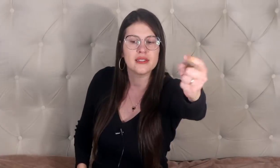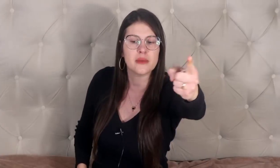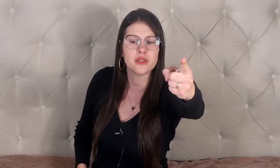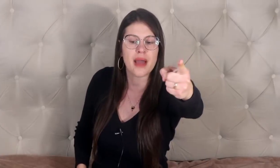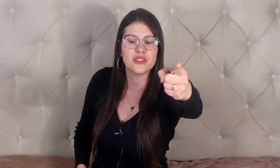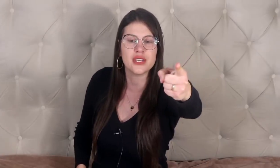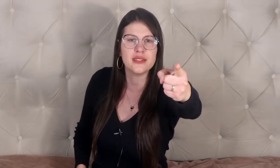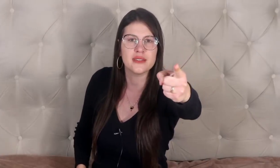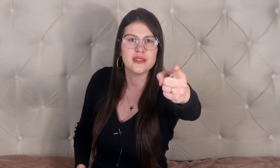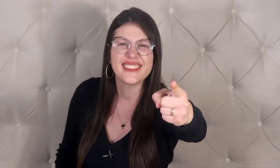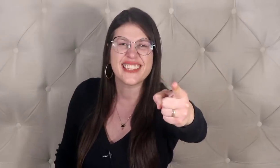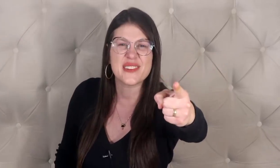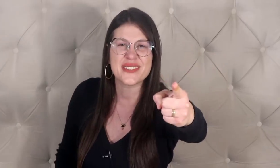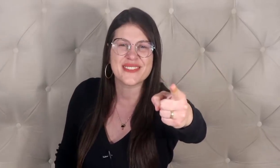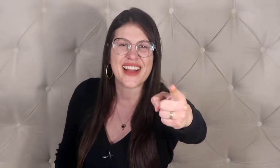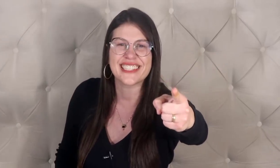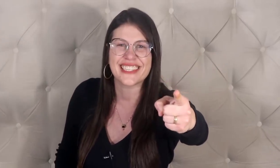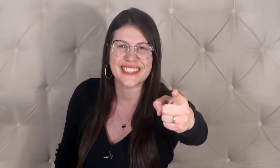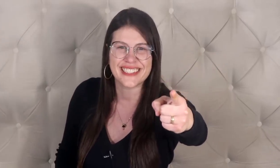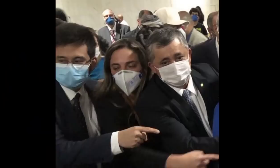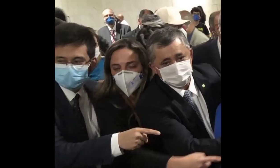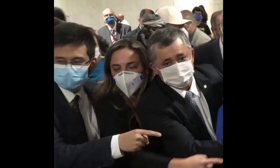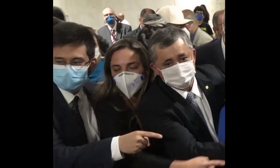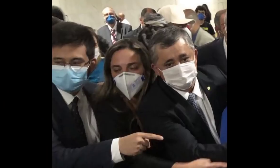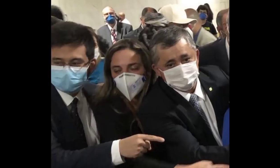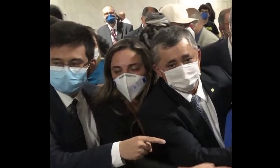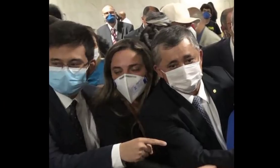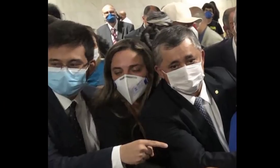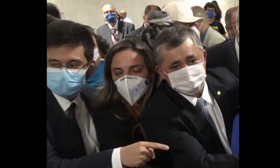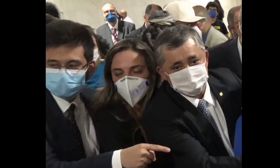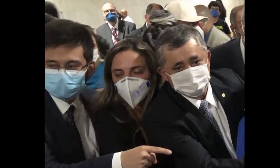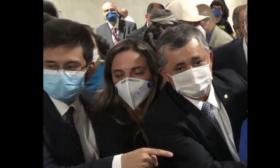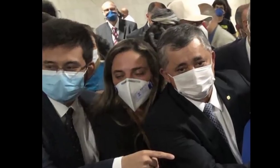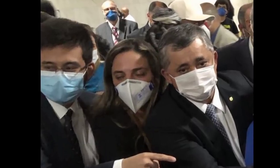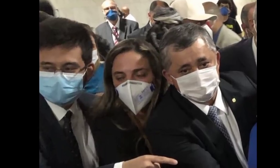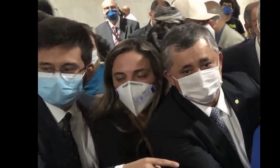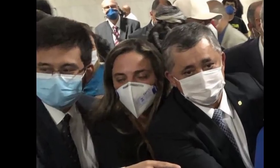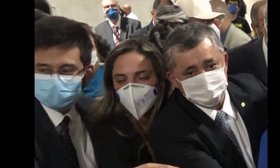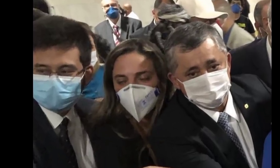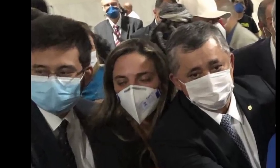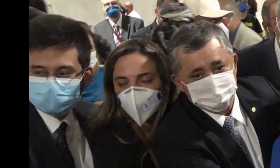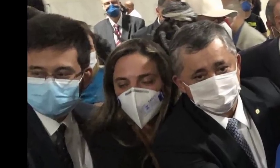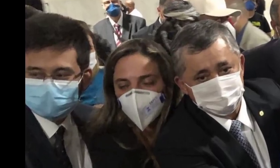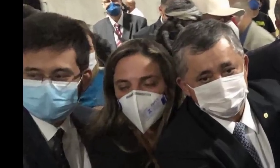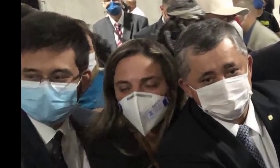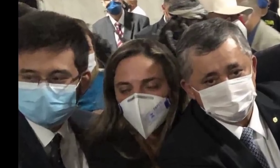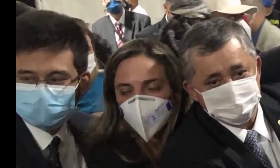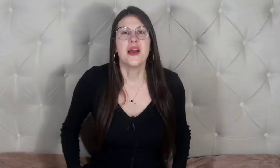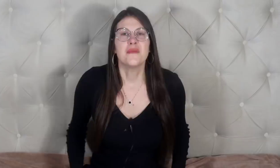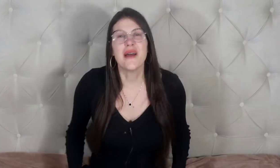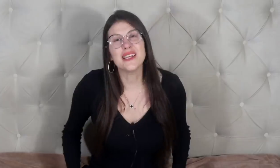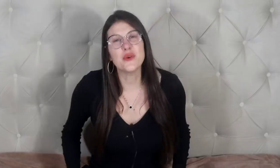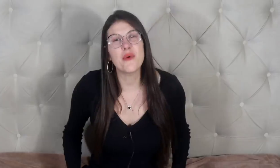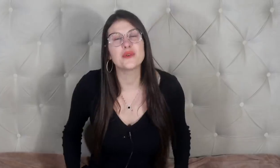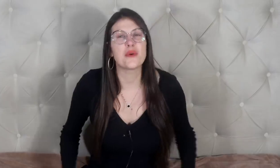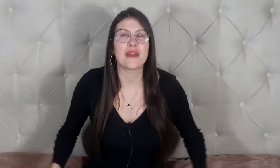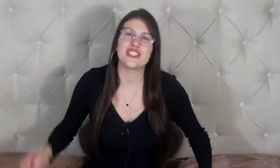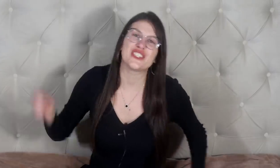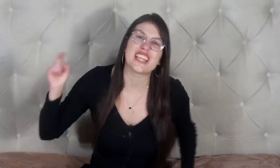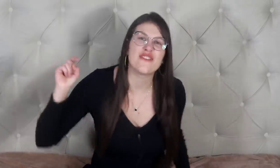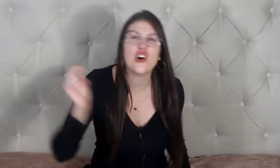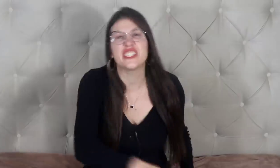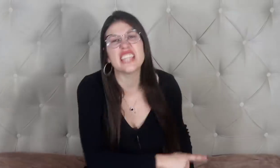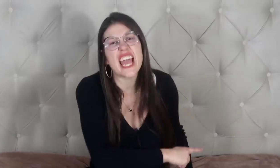Cueca. Temos imagens? Temos imagens. Mas o